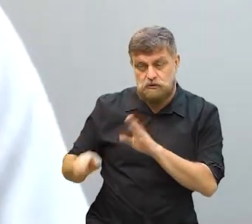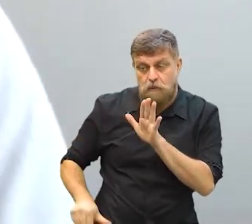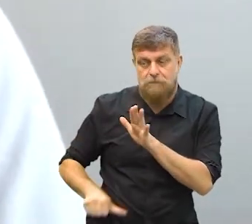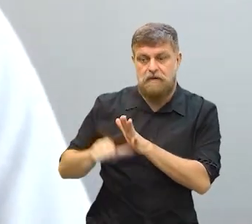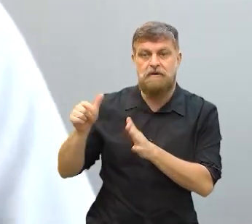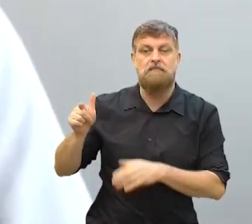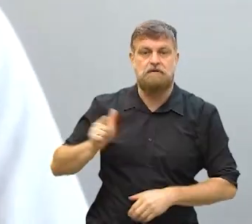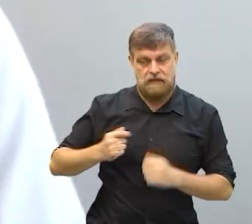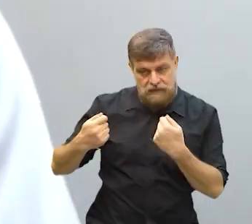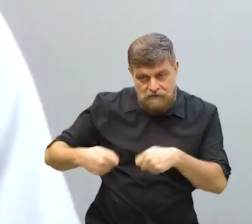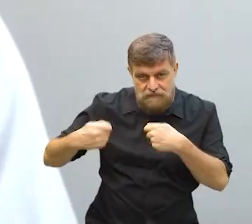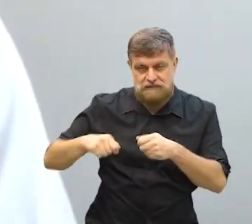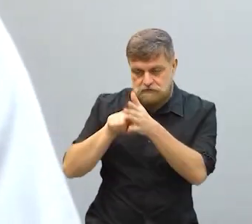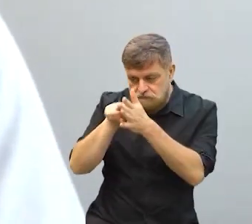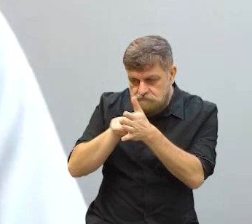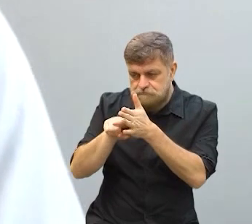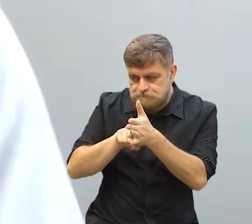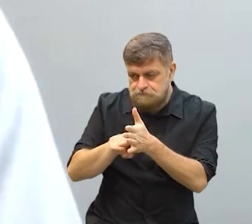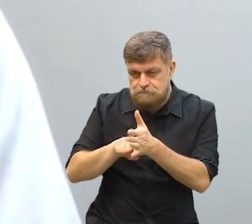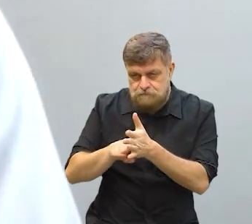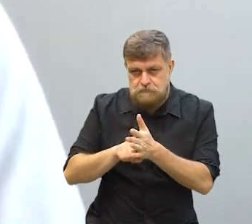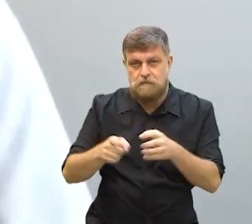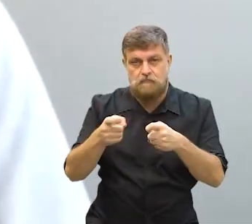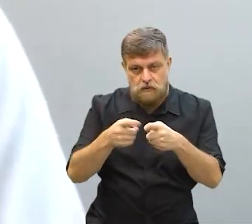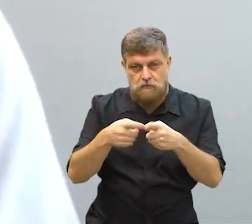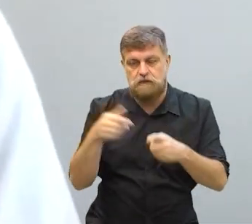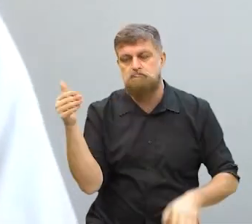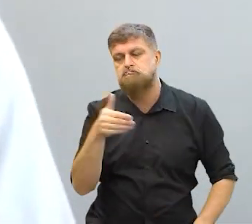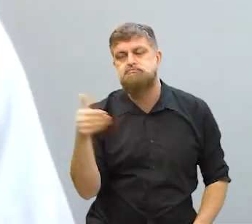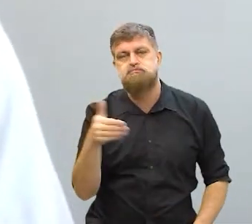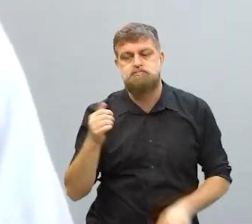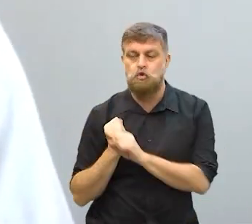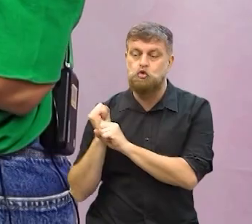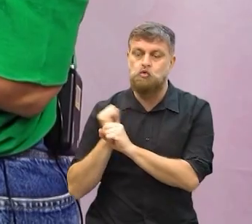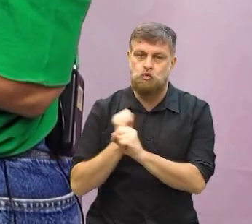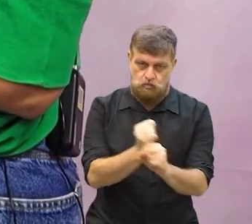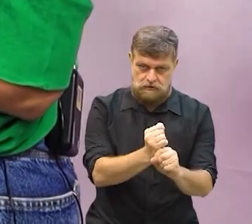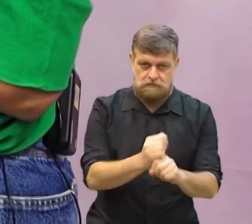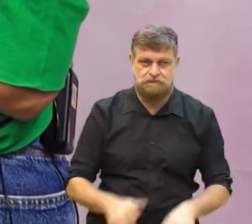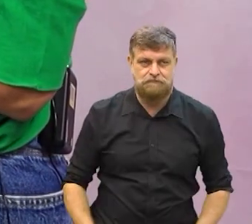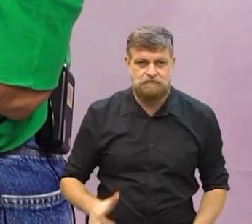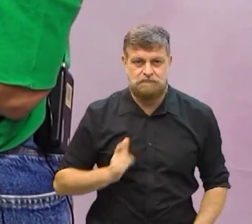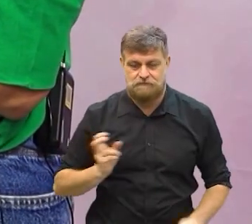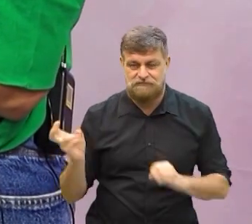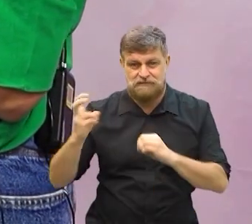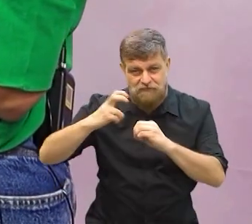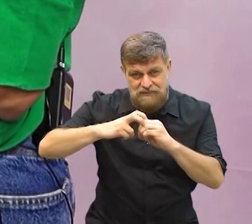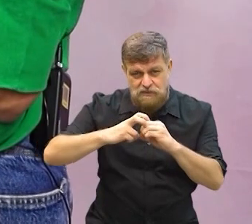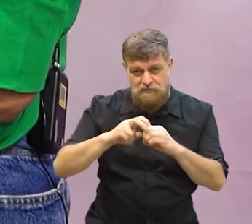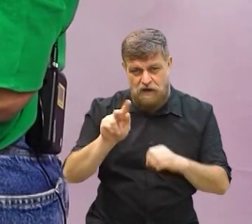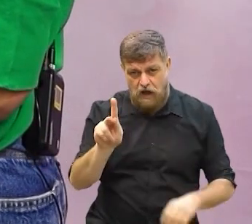teve a primeira relação, existe a necessidade de ter um acompanhamento regrado, pelo menos anual. O senhor citou aí